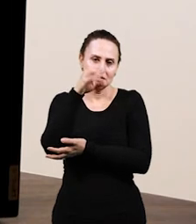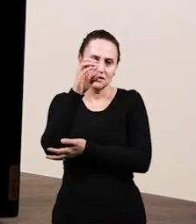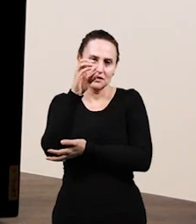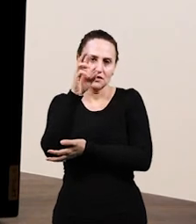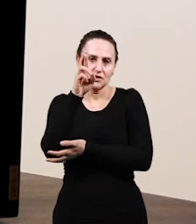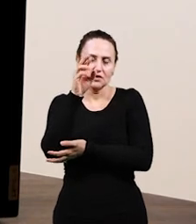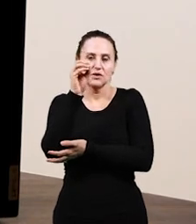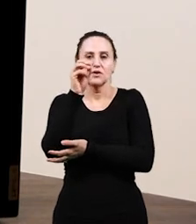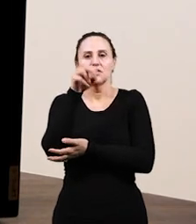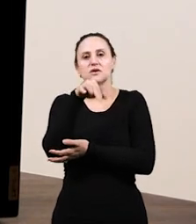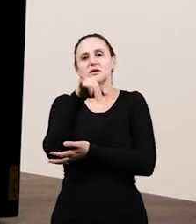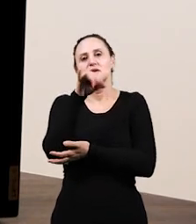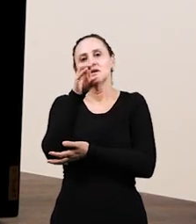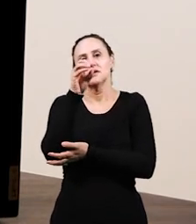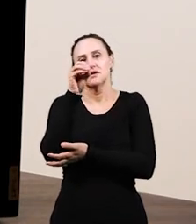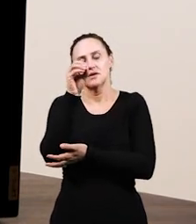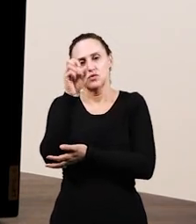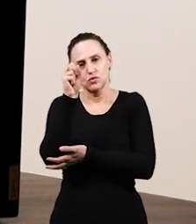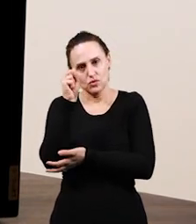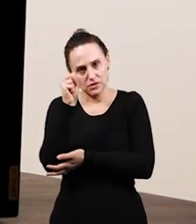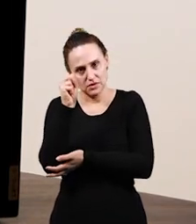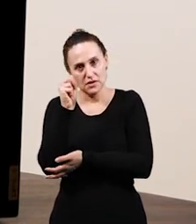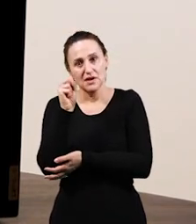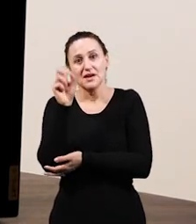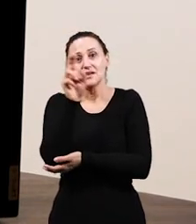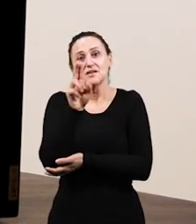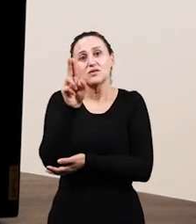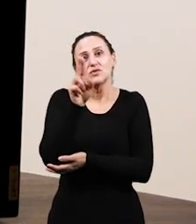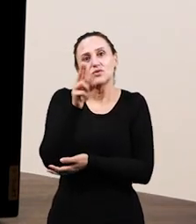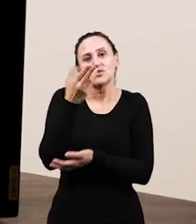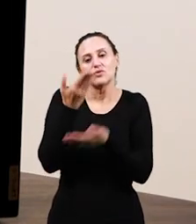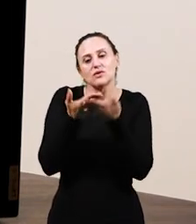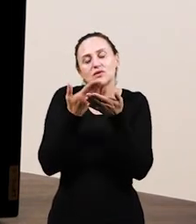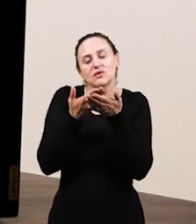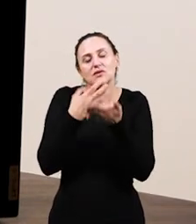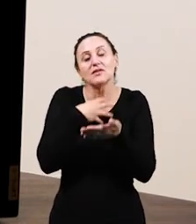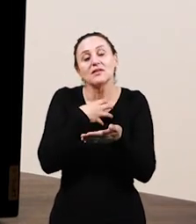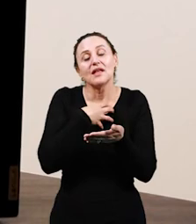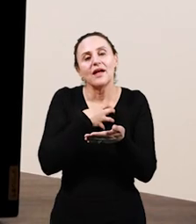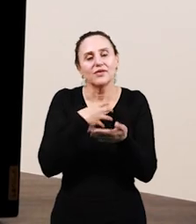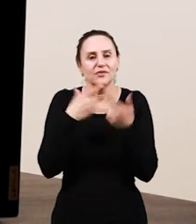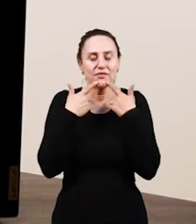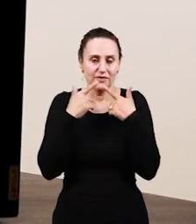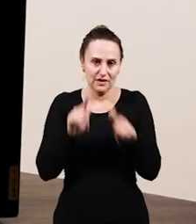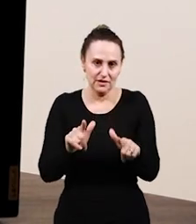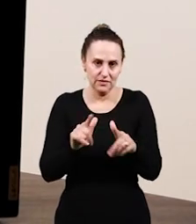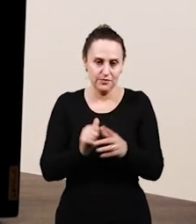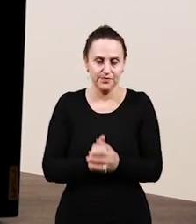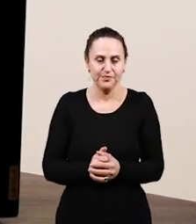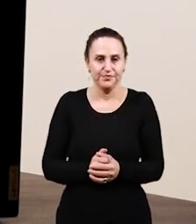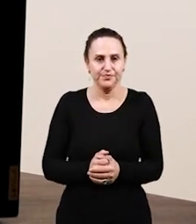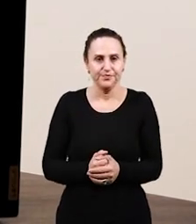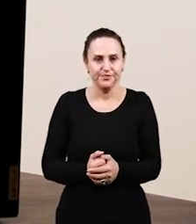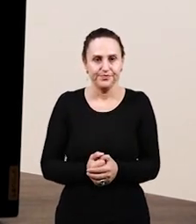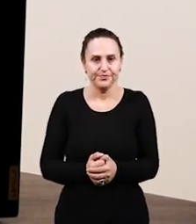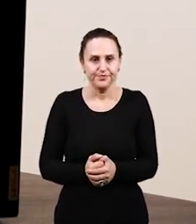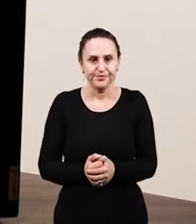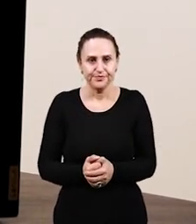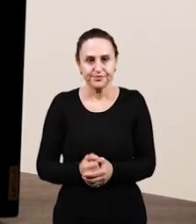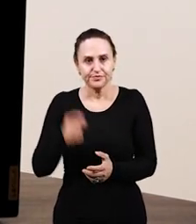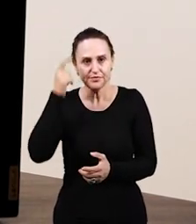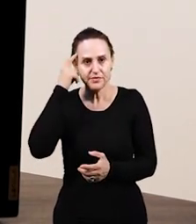isso dá um estado da língua né como ela se apresenta naquele momento e aí é